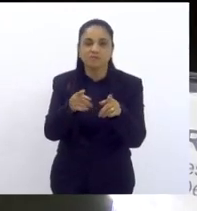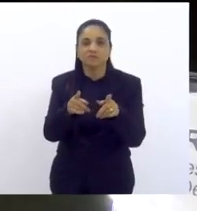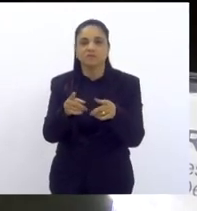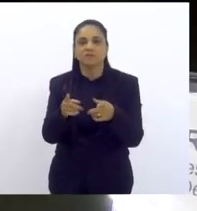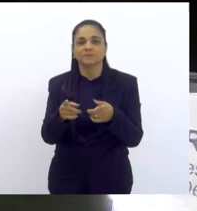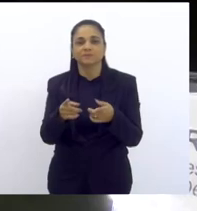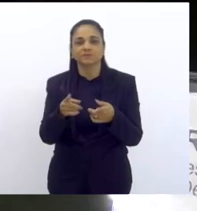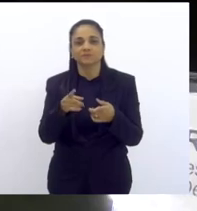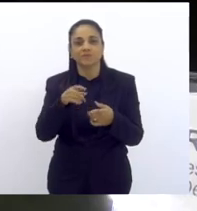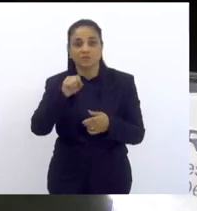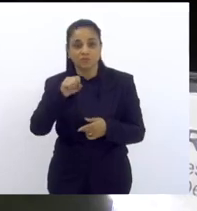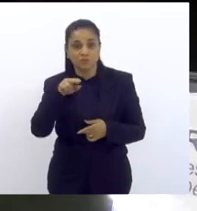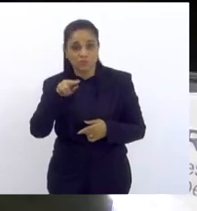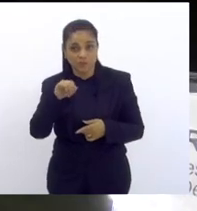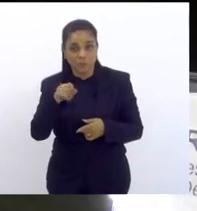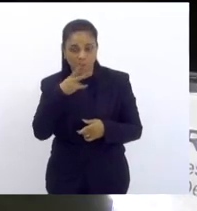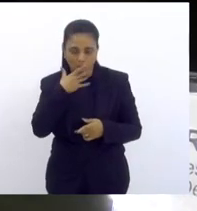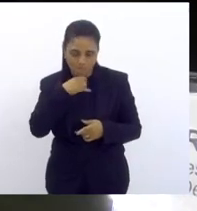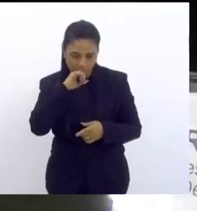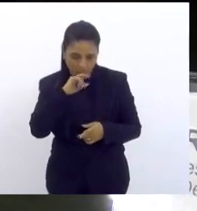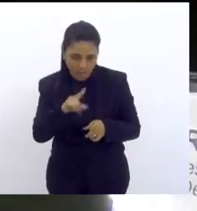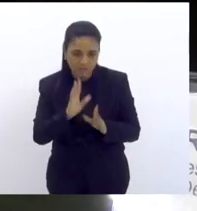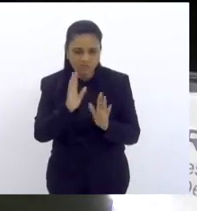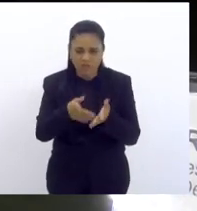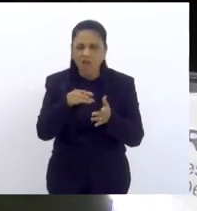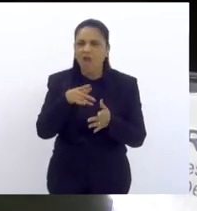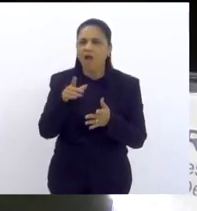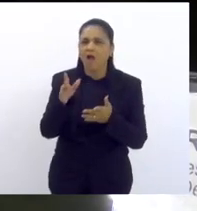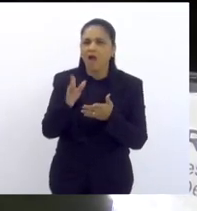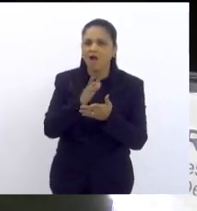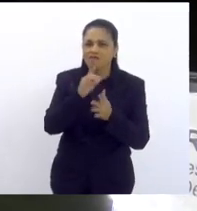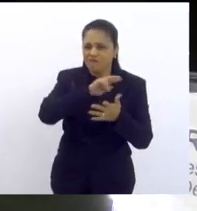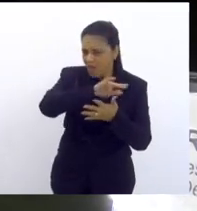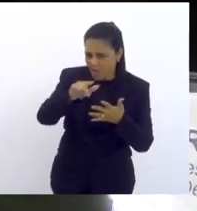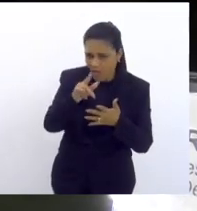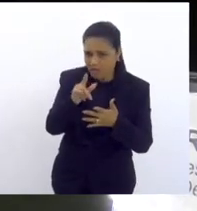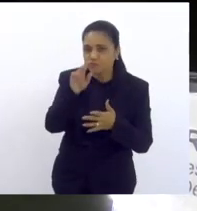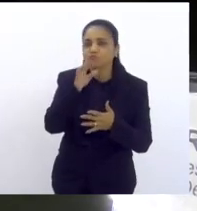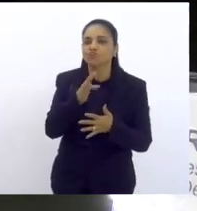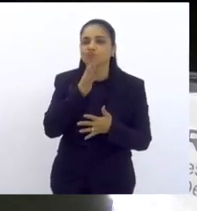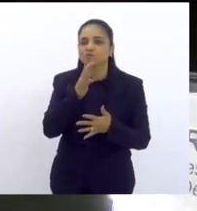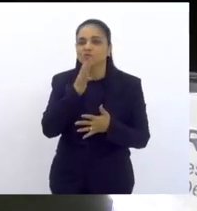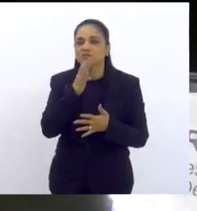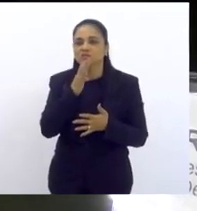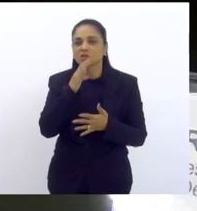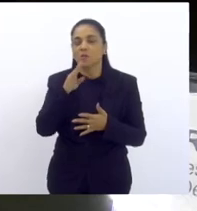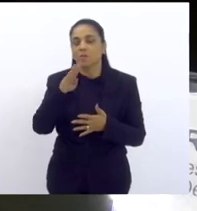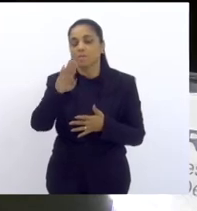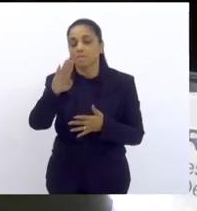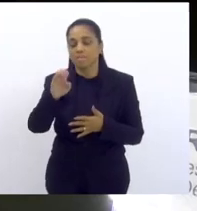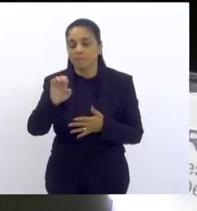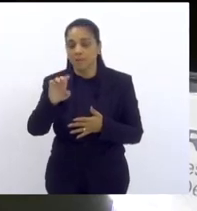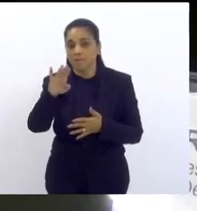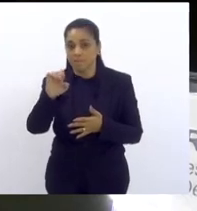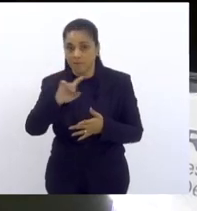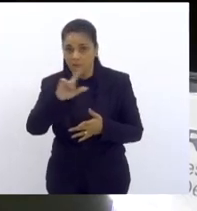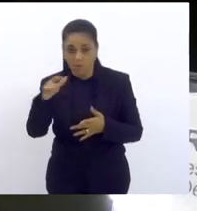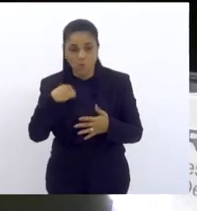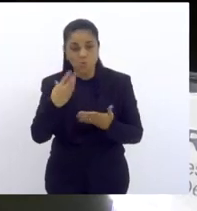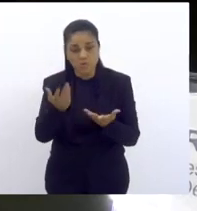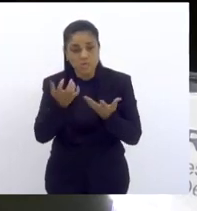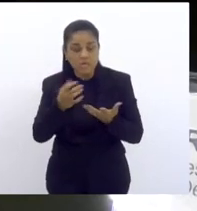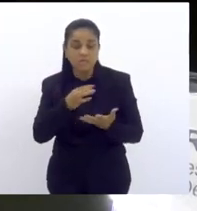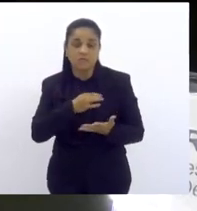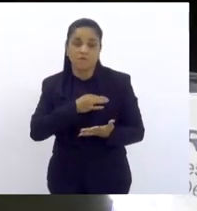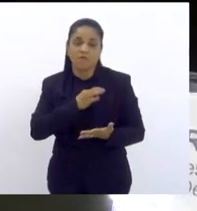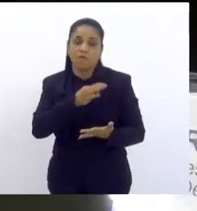nossa Bebel querida que vários aqui conheceram né eu cheguei pedindo para ser voluntária eu apenas queria dar